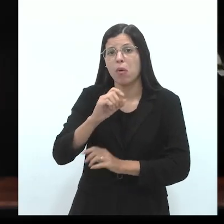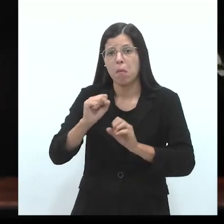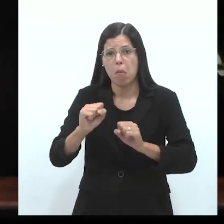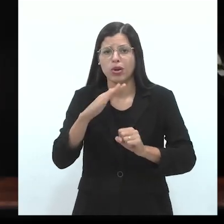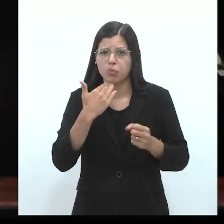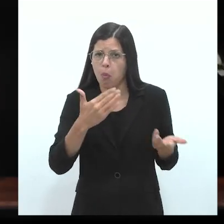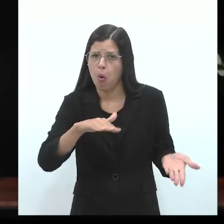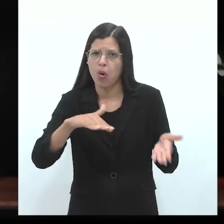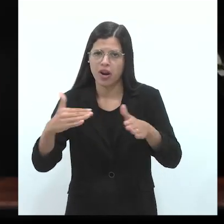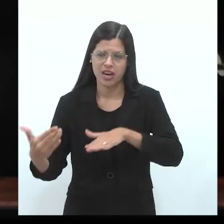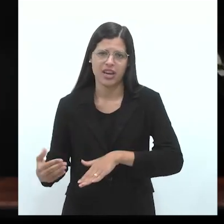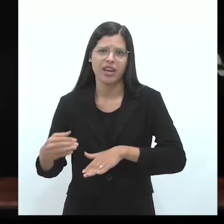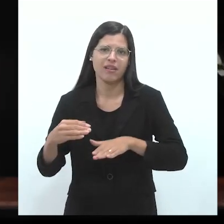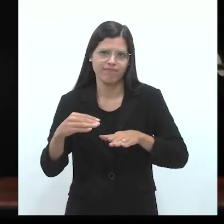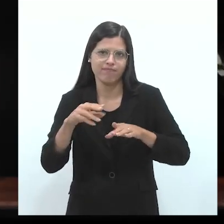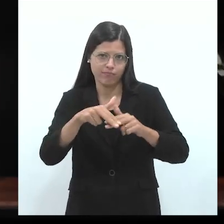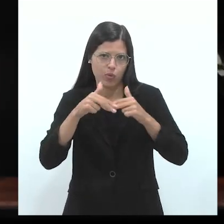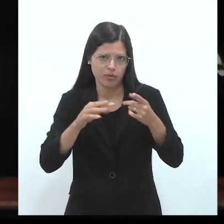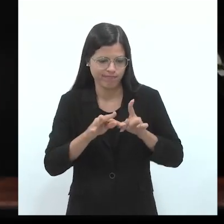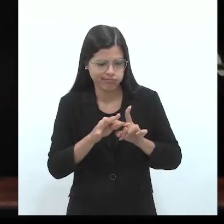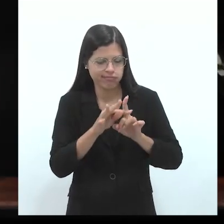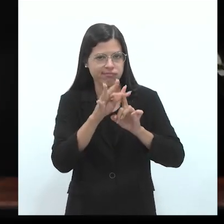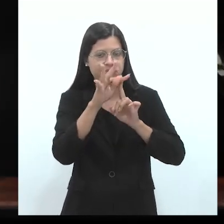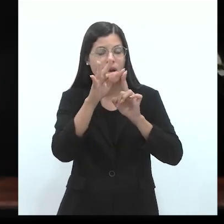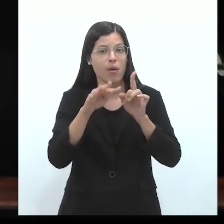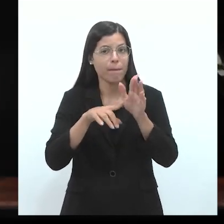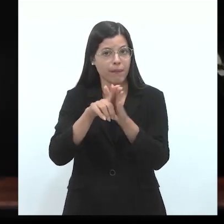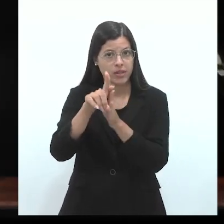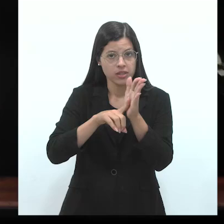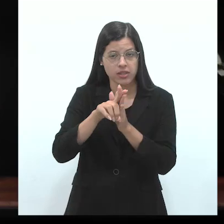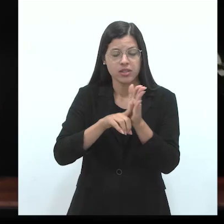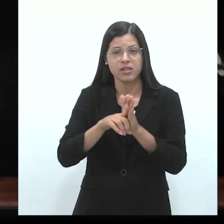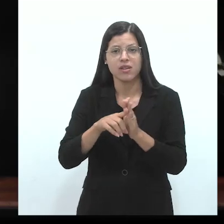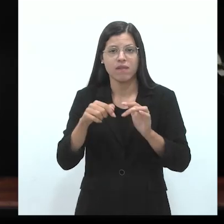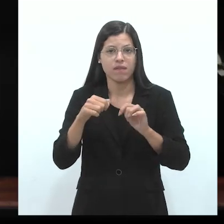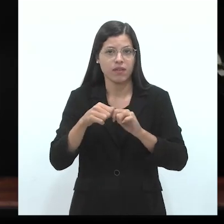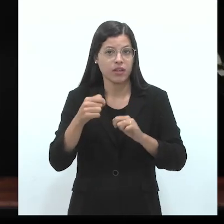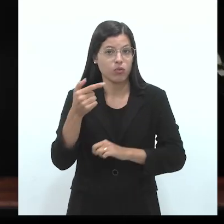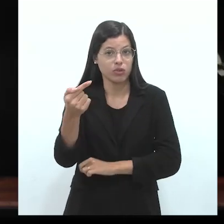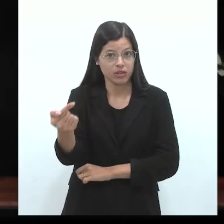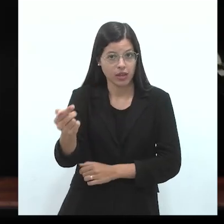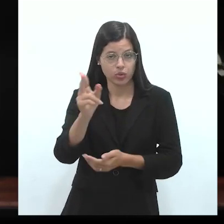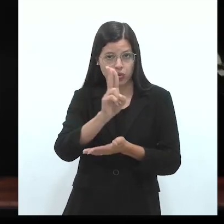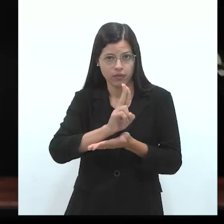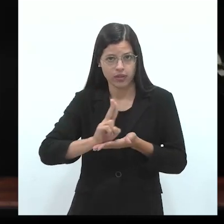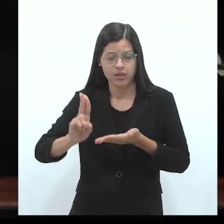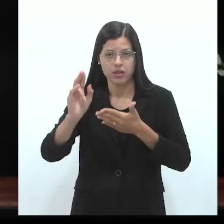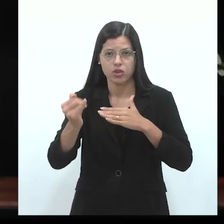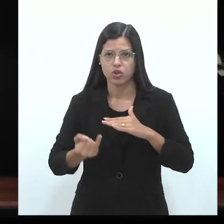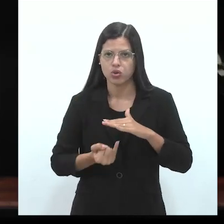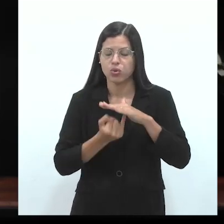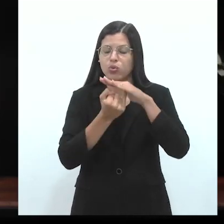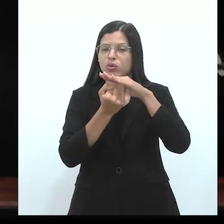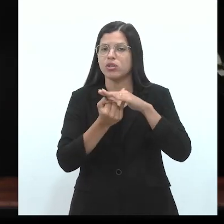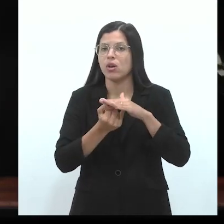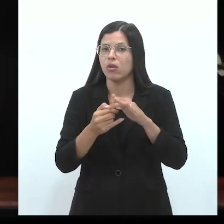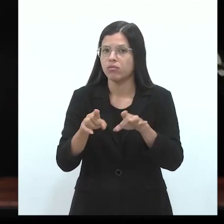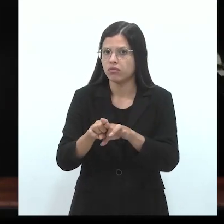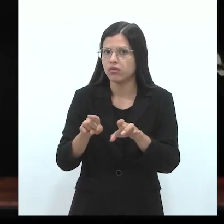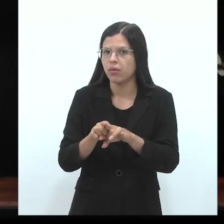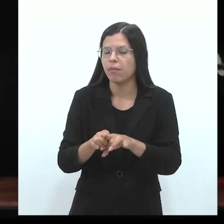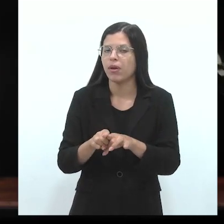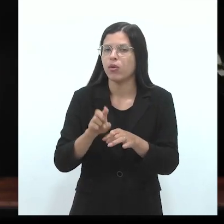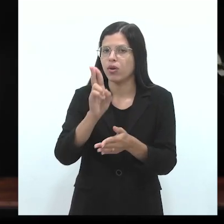ao aumento das temperaturas. Segundo um estudo realizado por pesquisadores de 7 universidades e instituições, incluindo